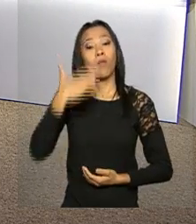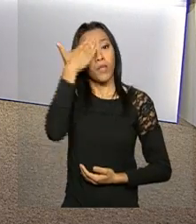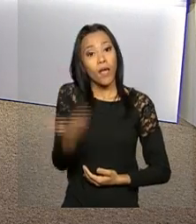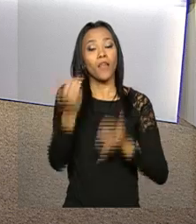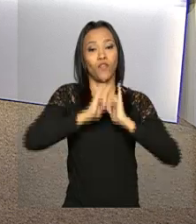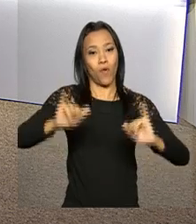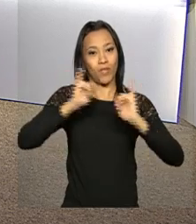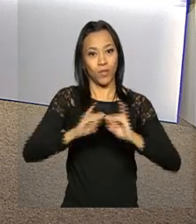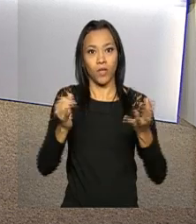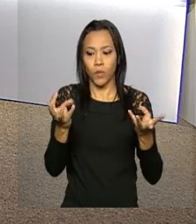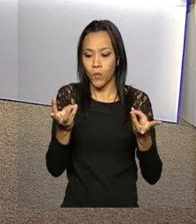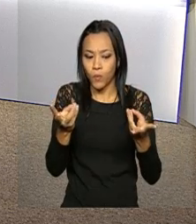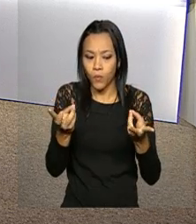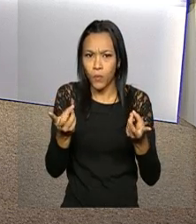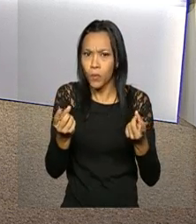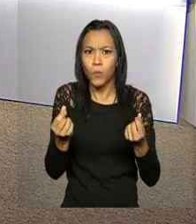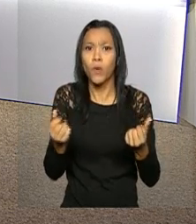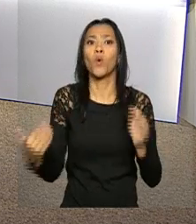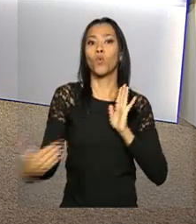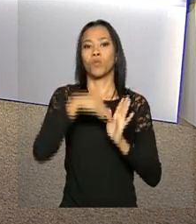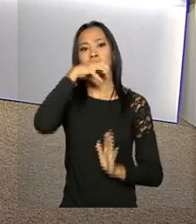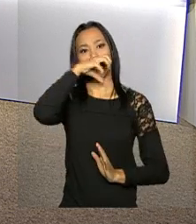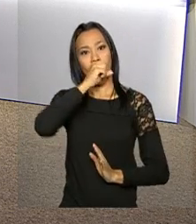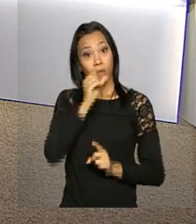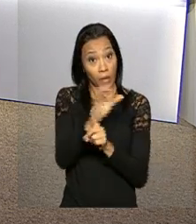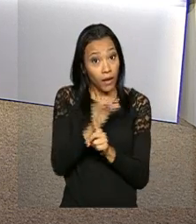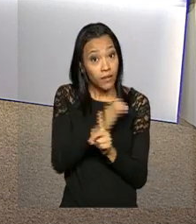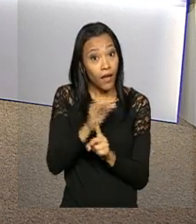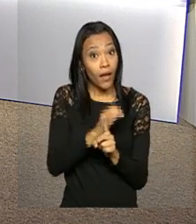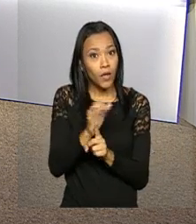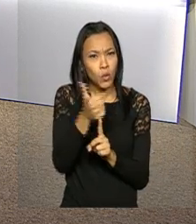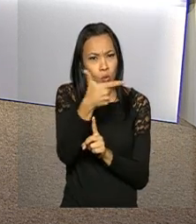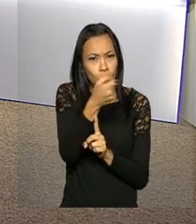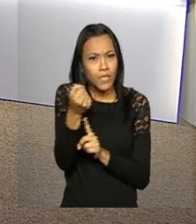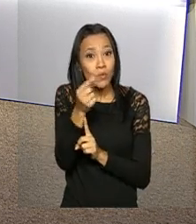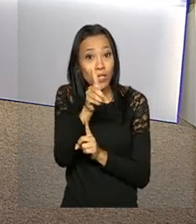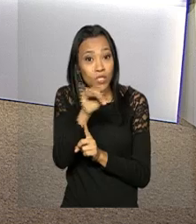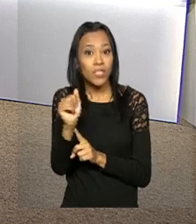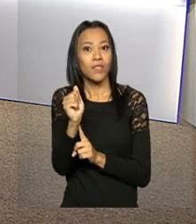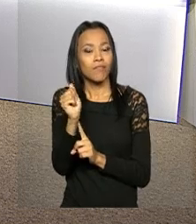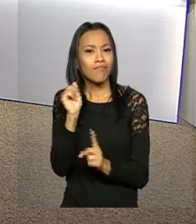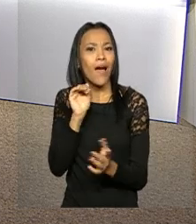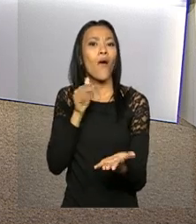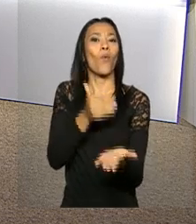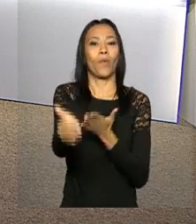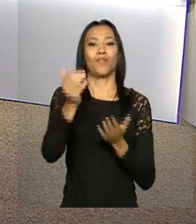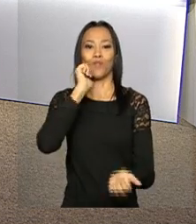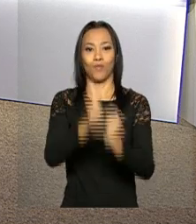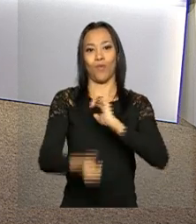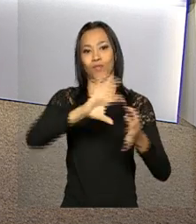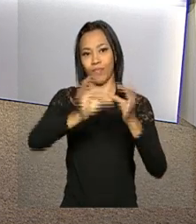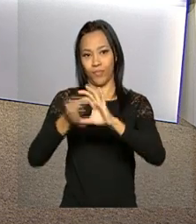informações. Contagem regressiva. No último sábado, o calendário marcou 200 dias até o início dos Jogos Paralímpicos do